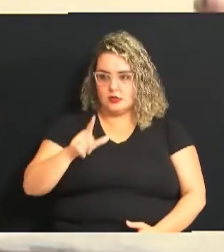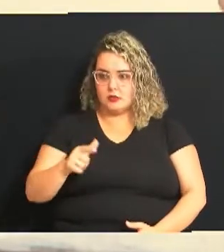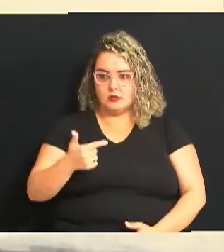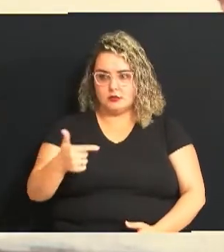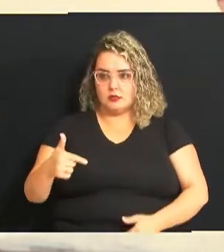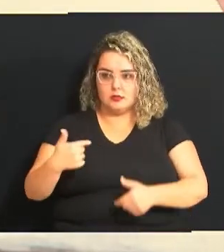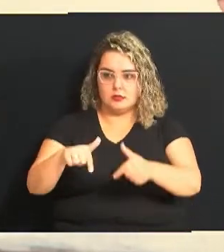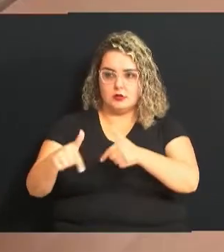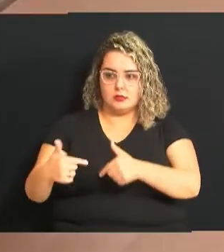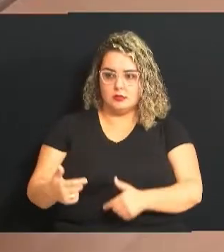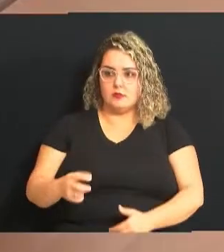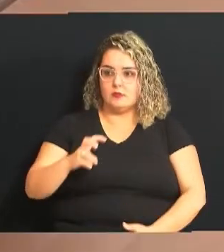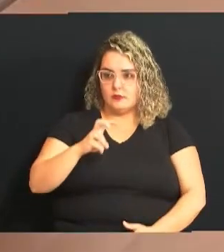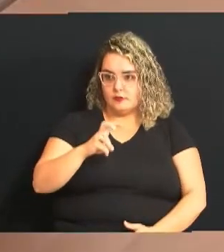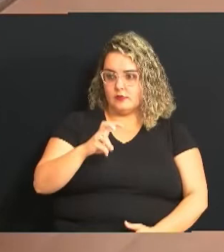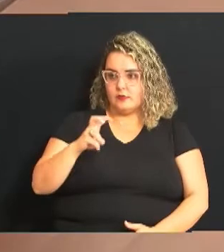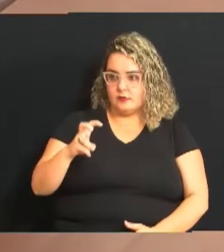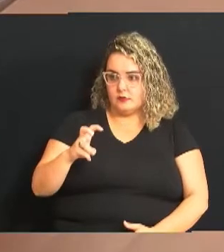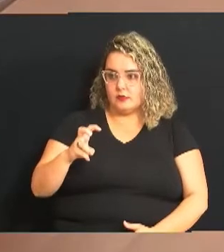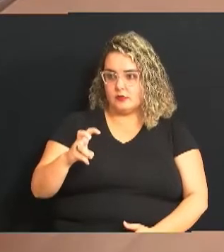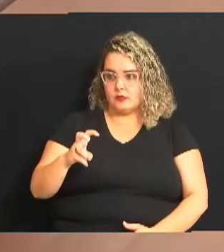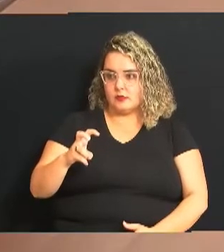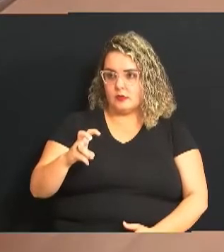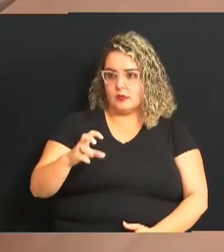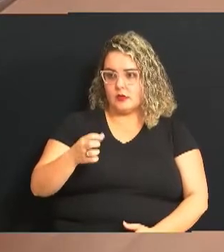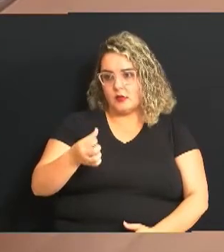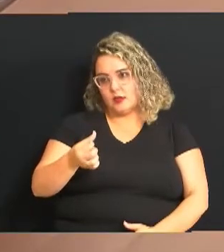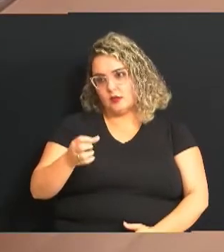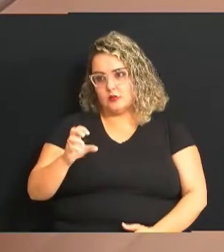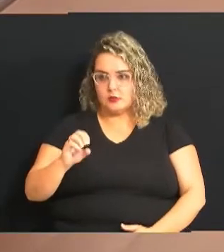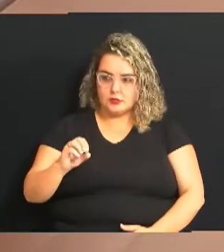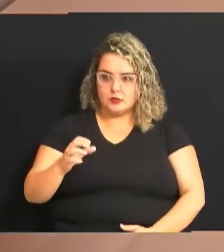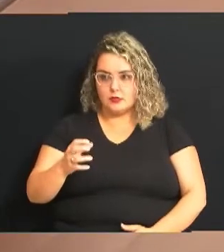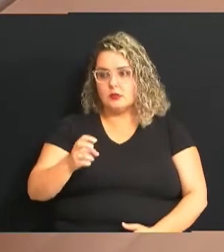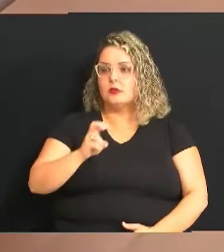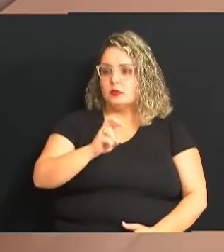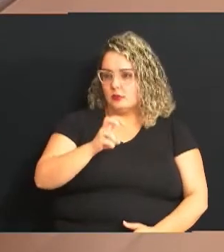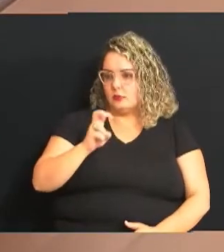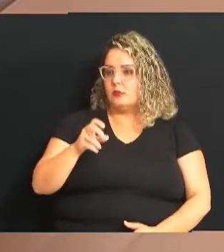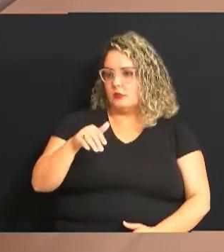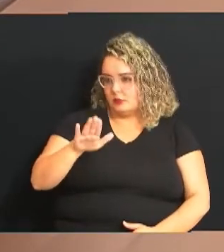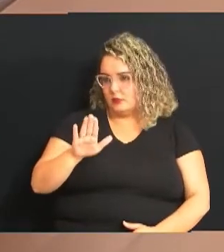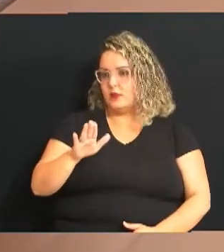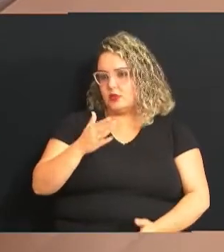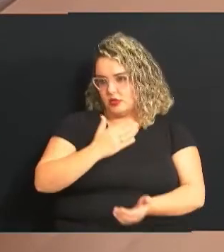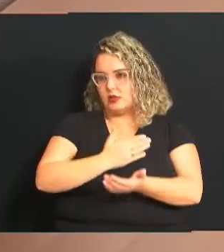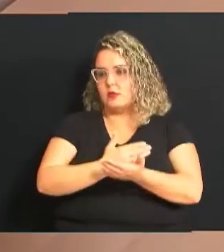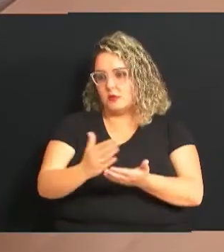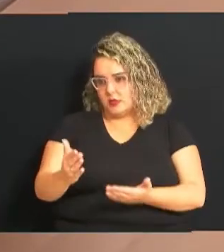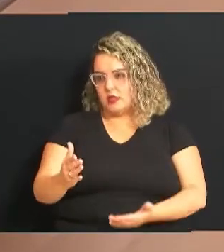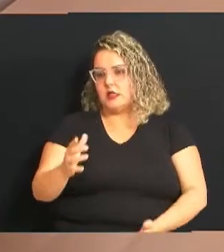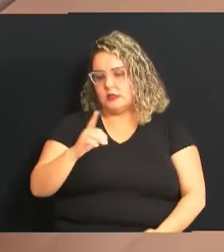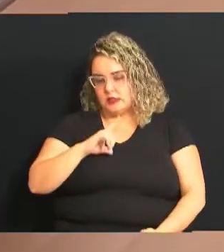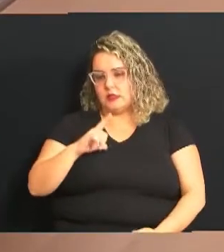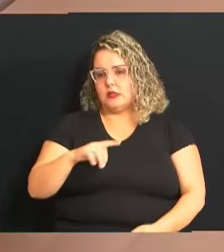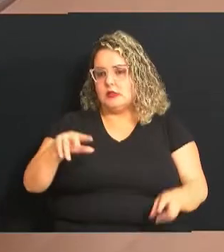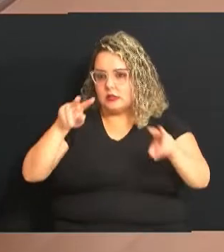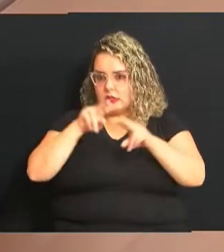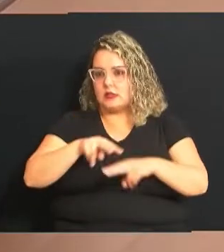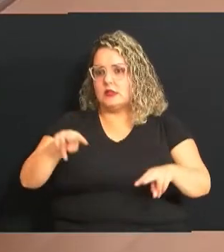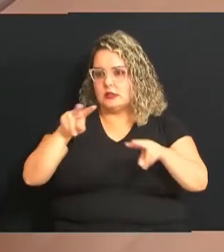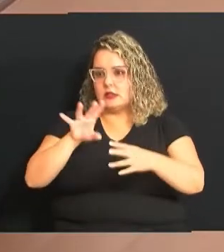emprego. Dos 55 ou dos 60, a gente pode dizer? 55 mais, você já começa a verificar